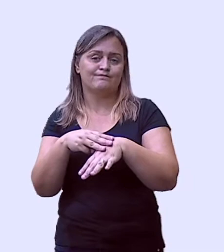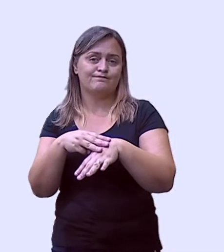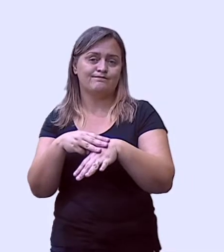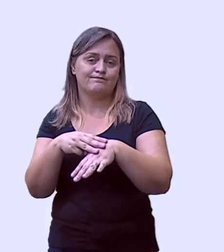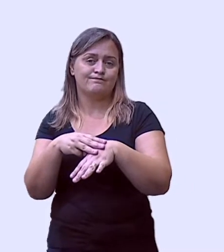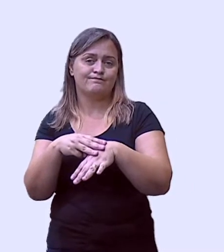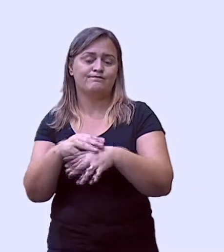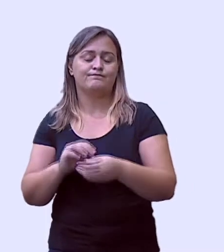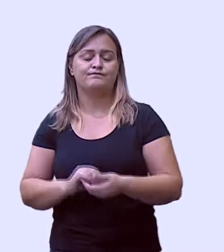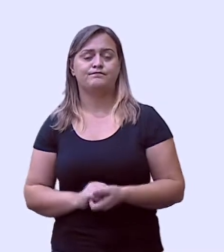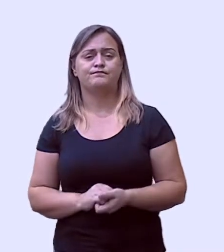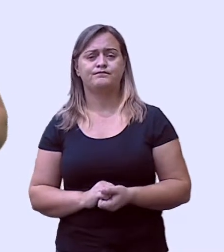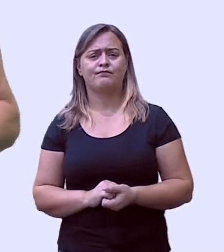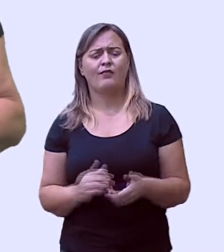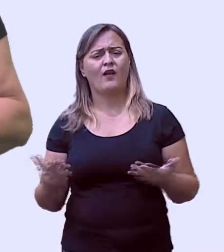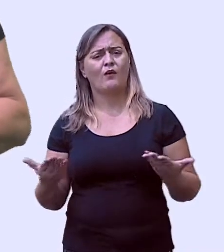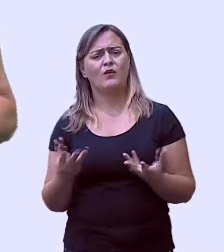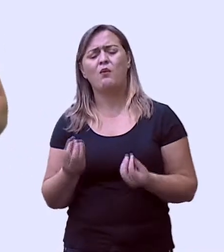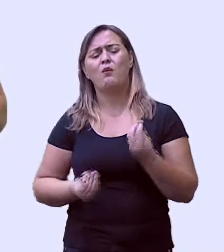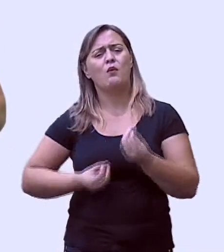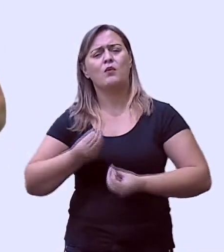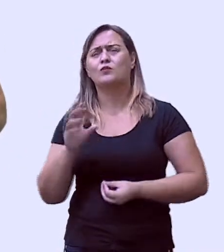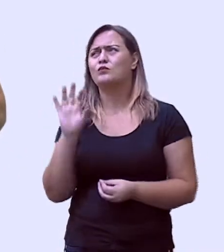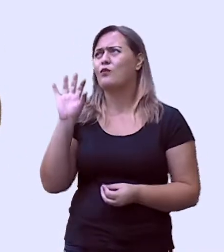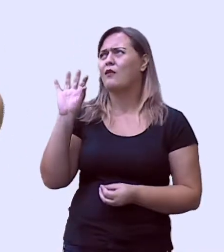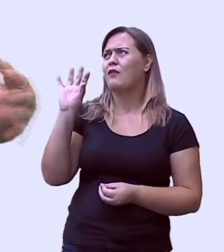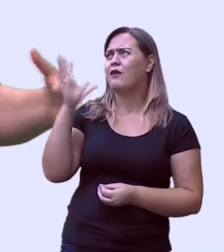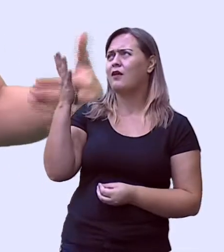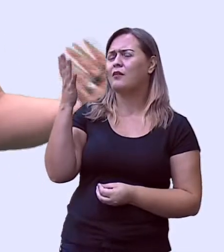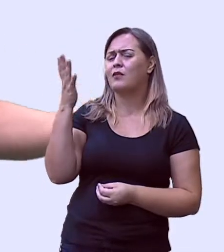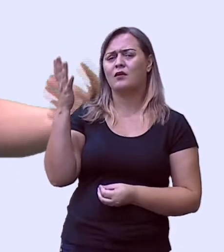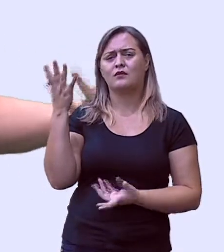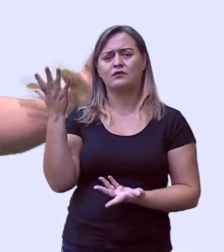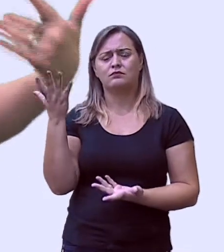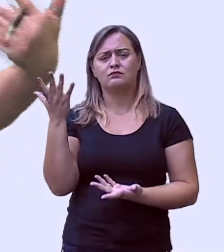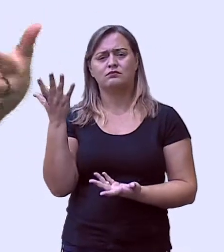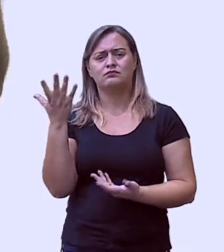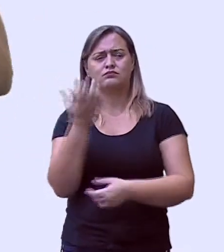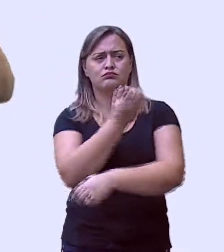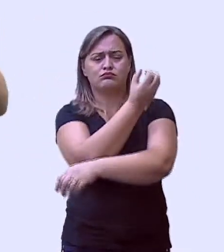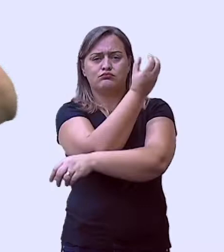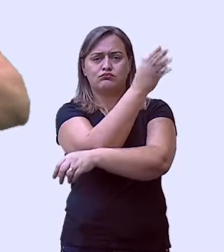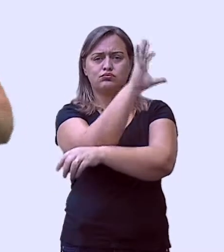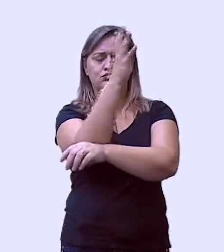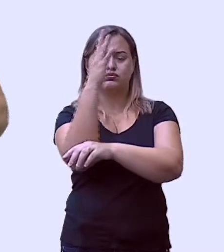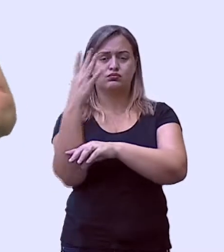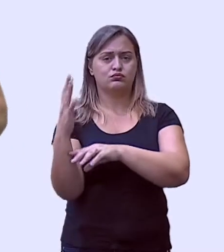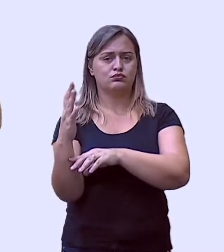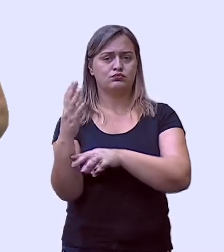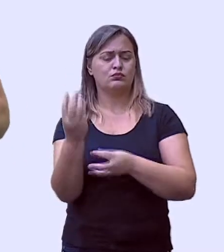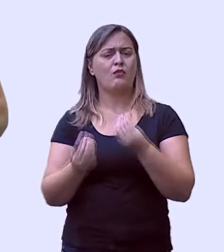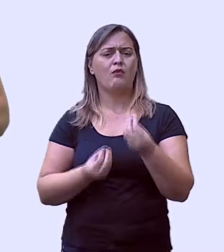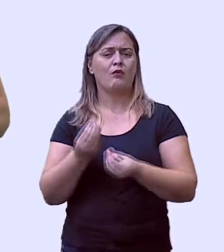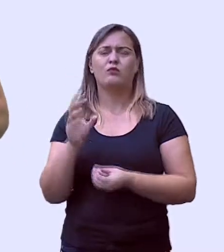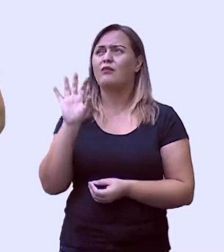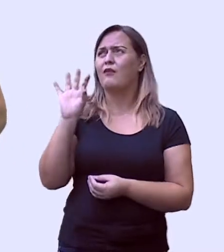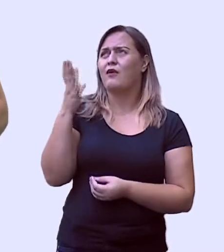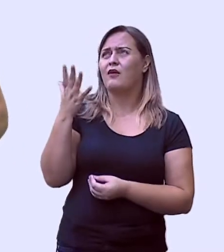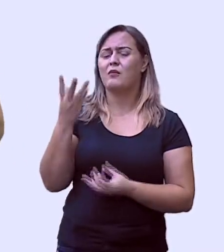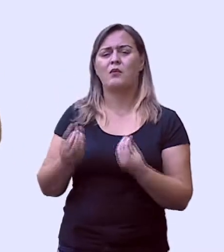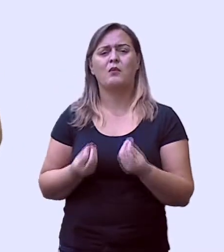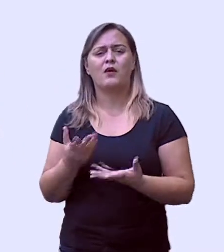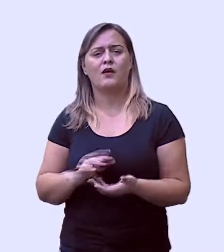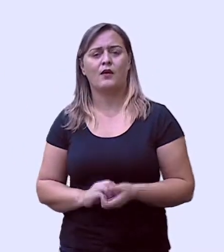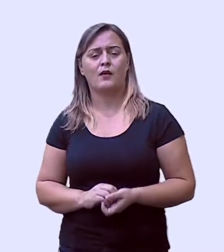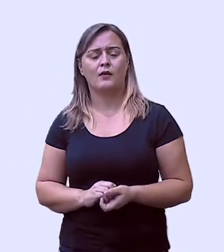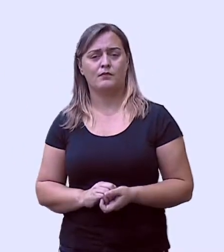luminosidade. E como que fica o clima deste cerrado? Qual vai ser a predominância do clima deste cerrado? Então, a gente vai